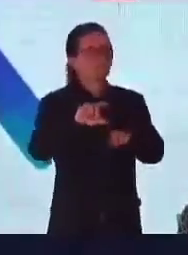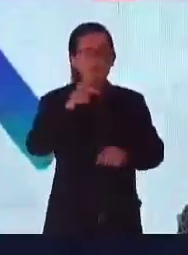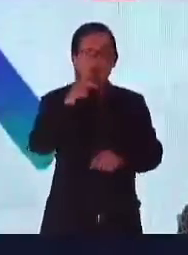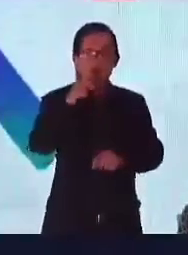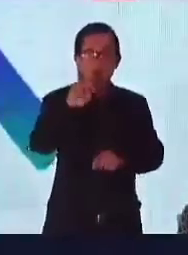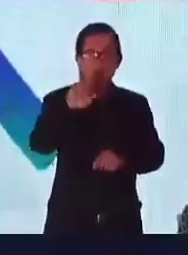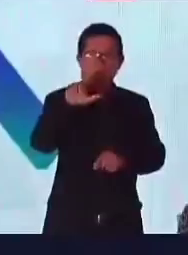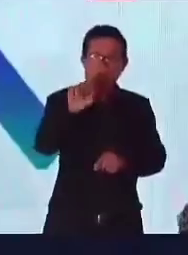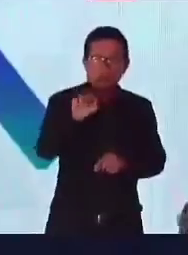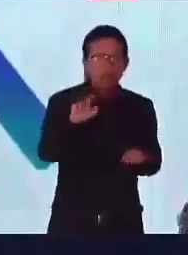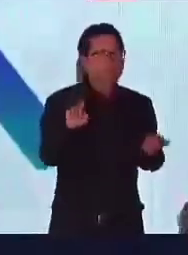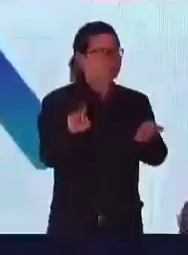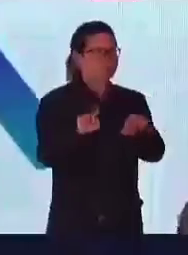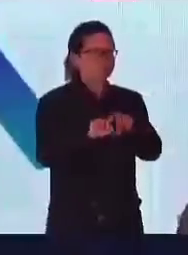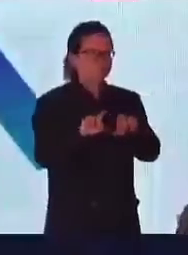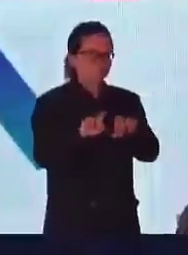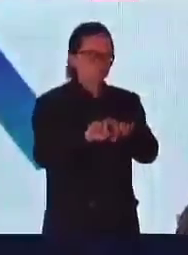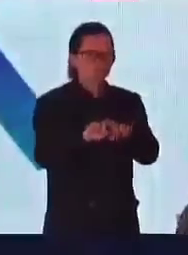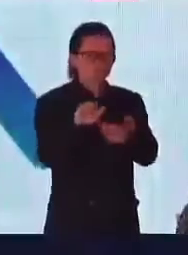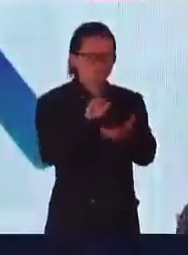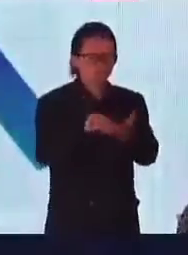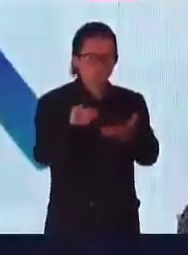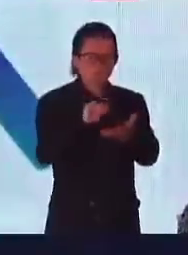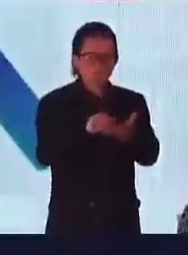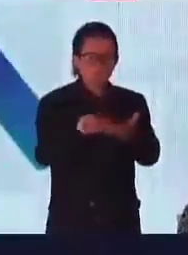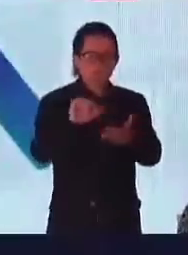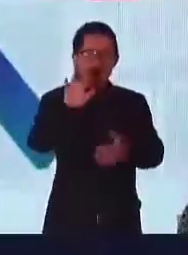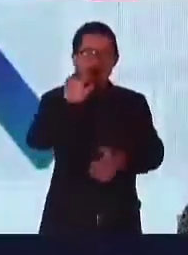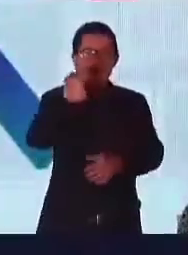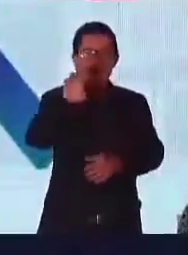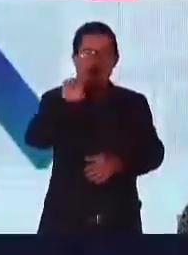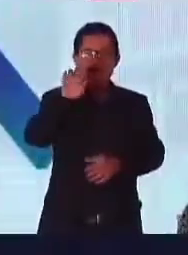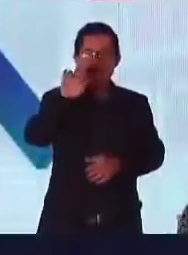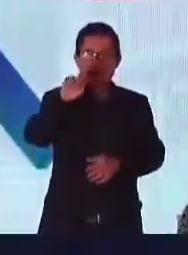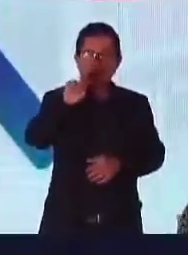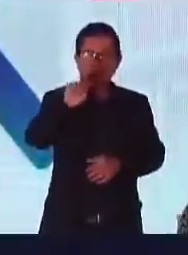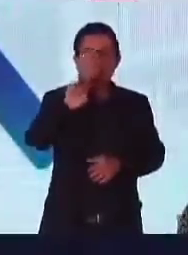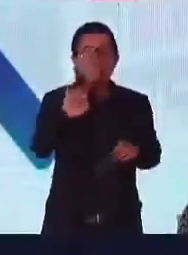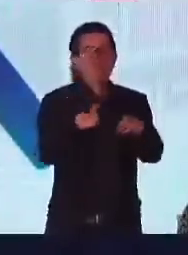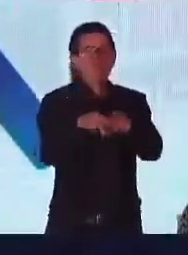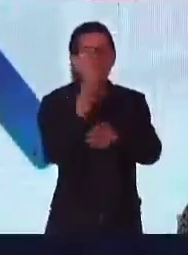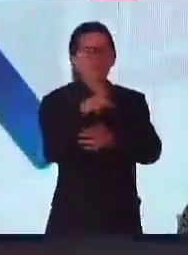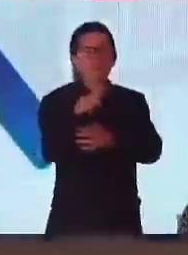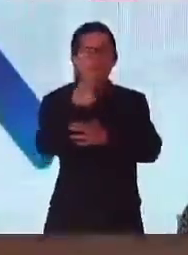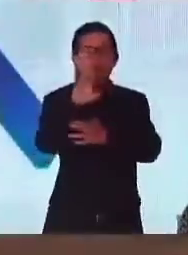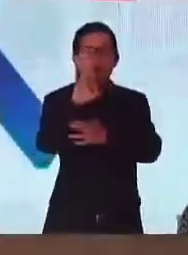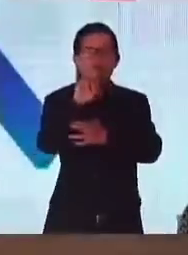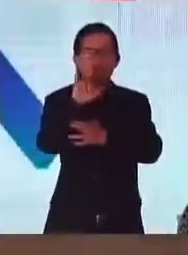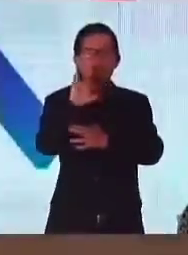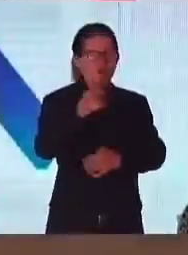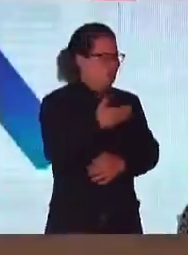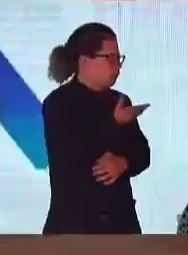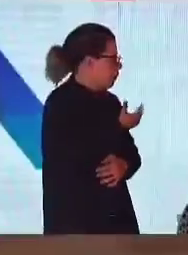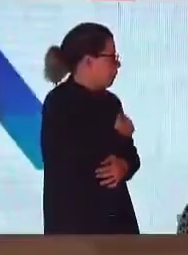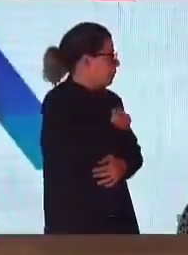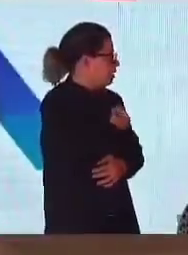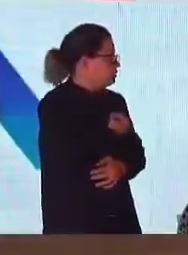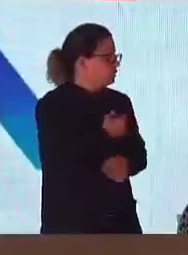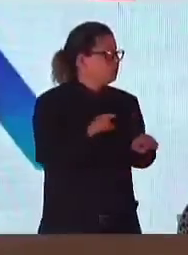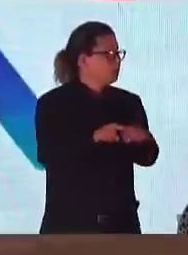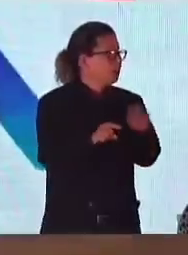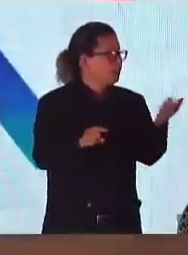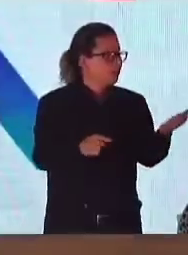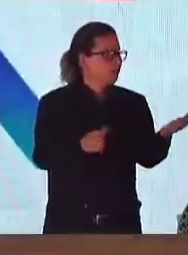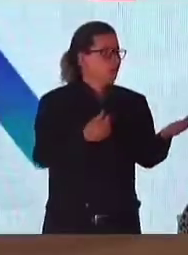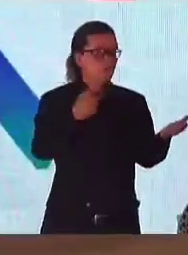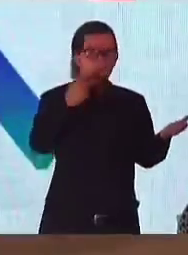Viana, depois o secretário Regis Cavalcante, o professor Rogério Pinheiro aqui presente, o Pablo também está aqui